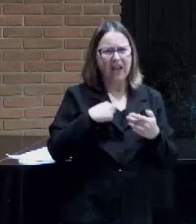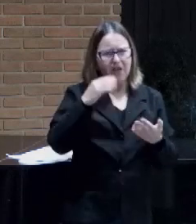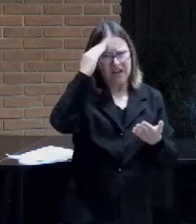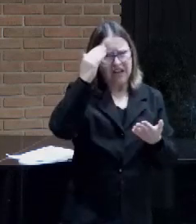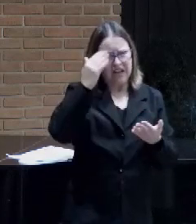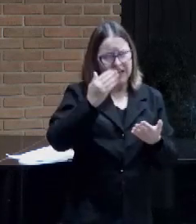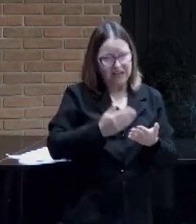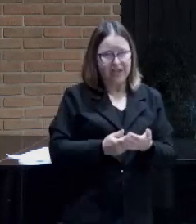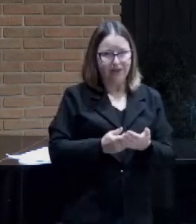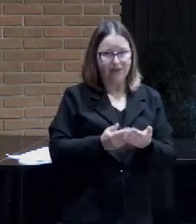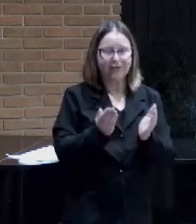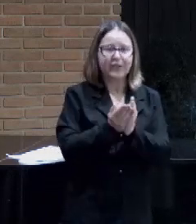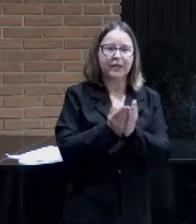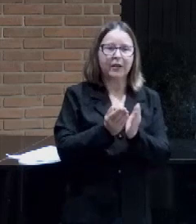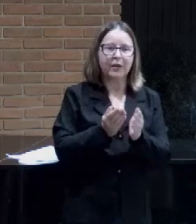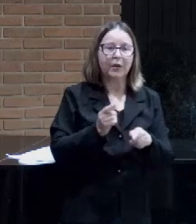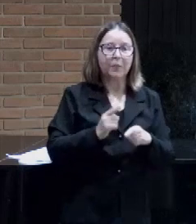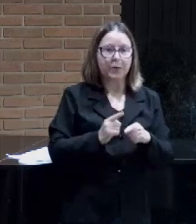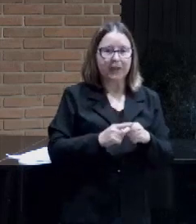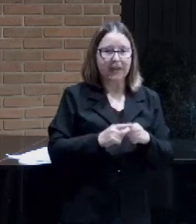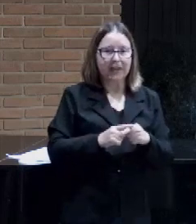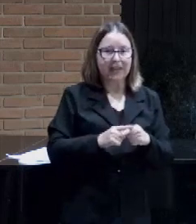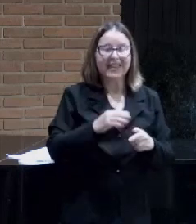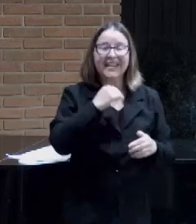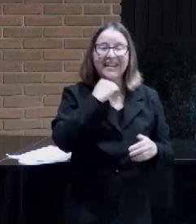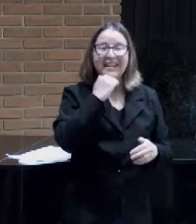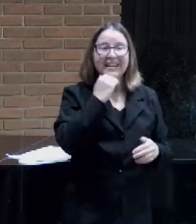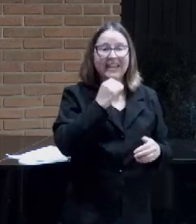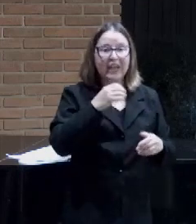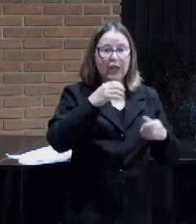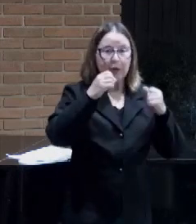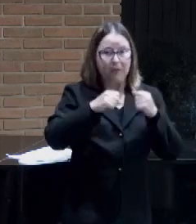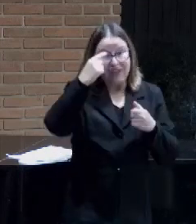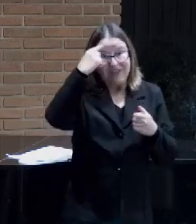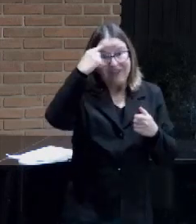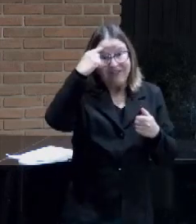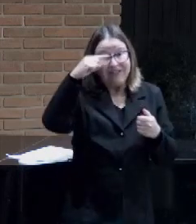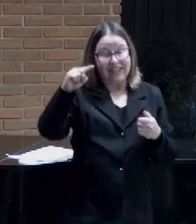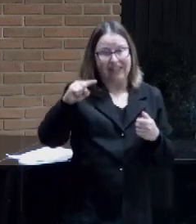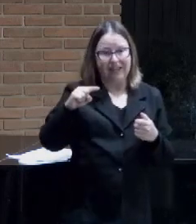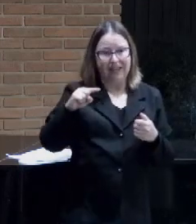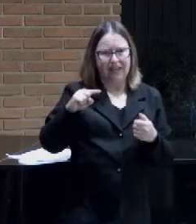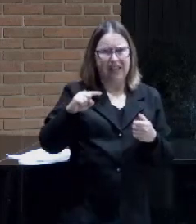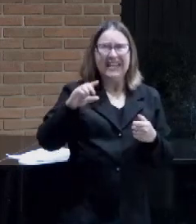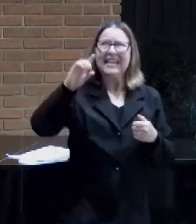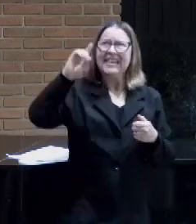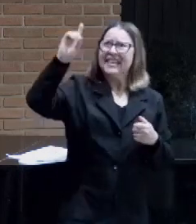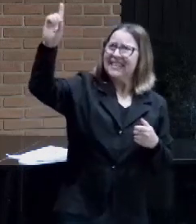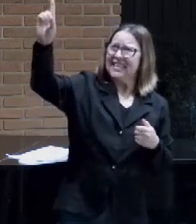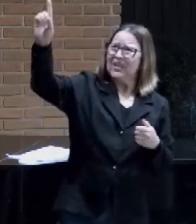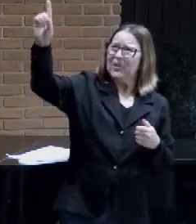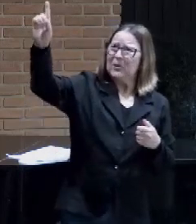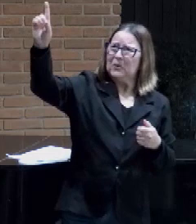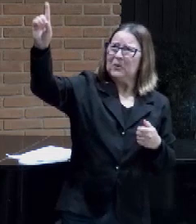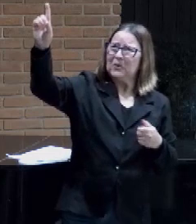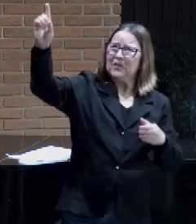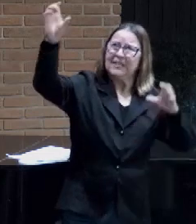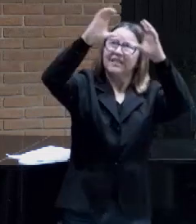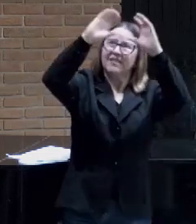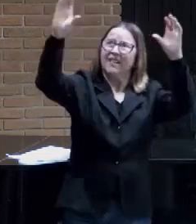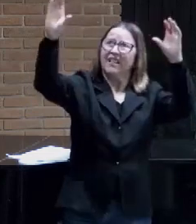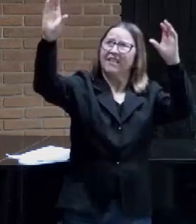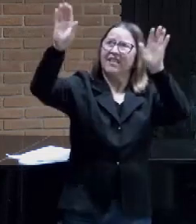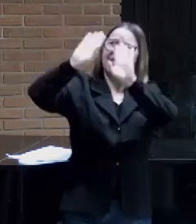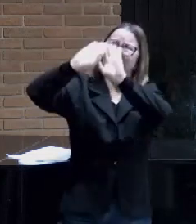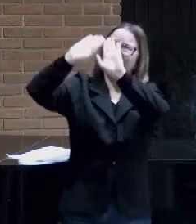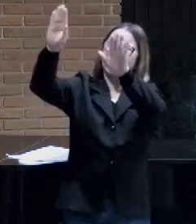pensado nele. Um Deus que desce da sua glória, e ele morre no lugar de pecadores, para que esses pecadores